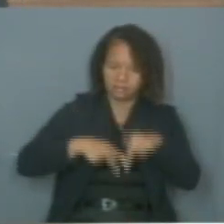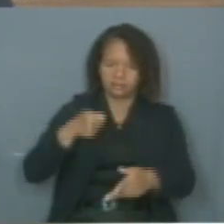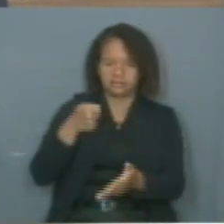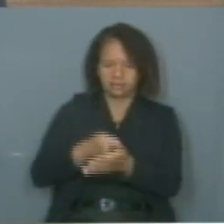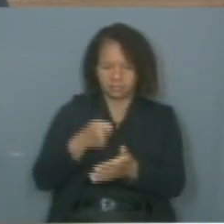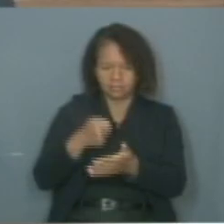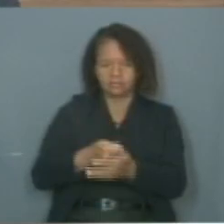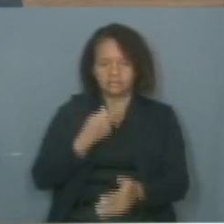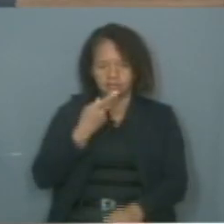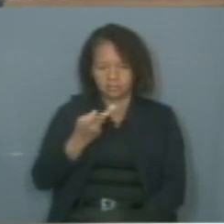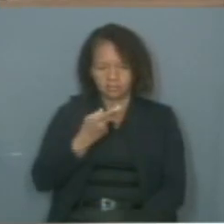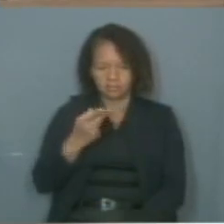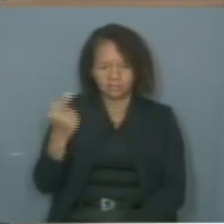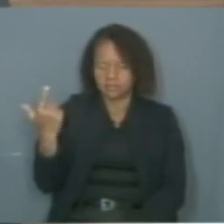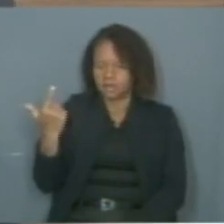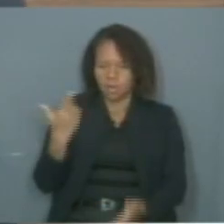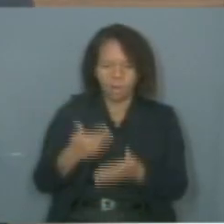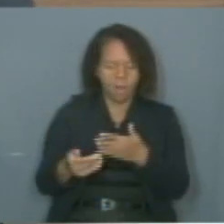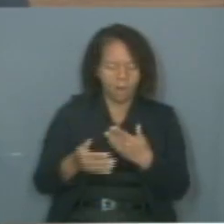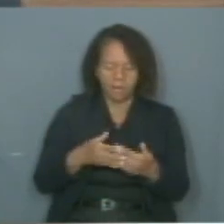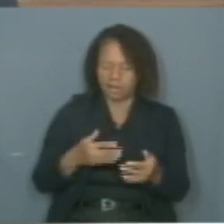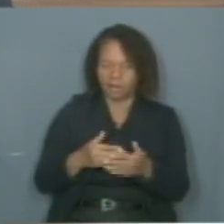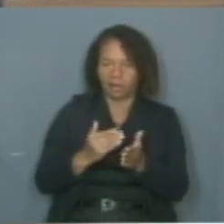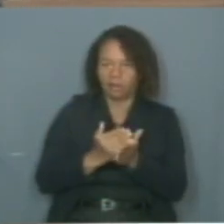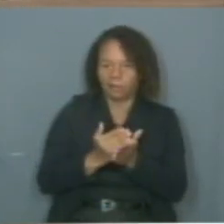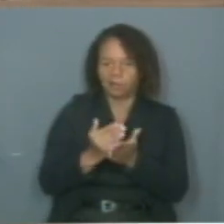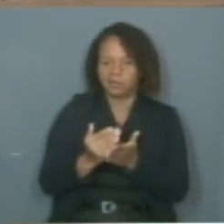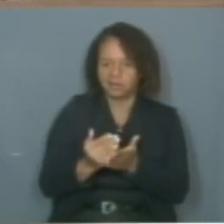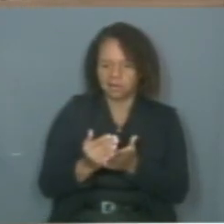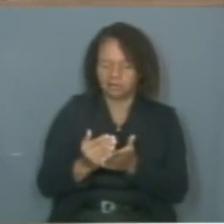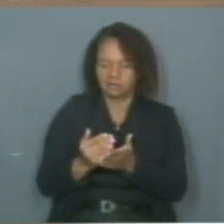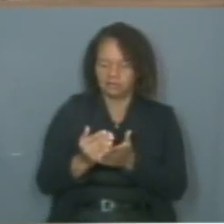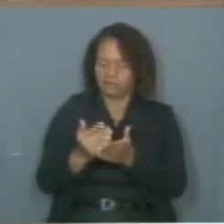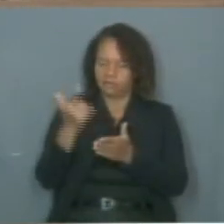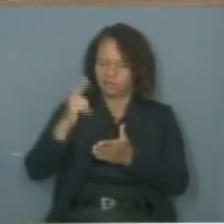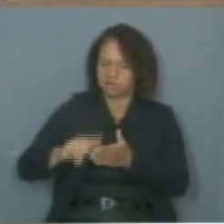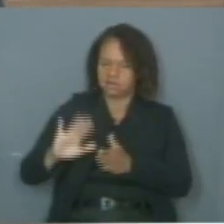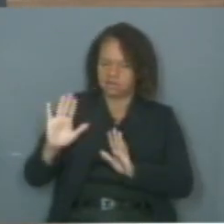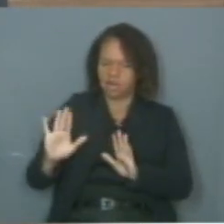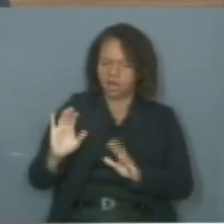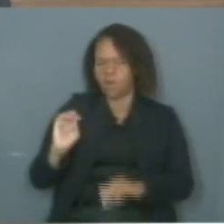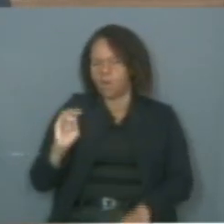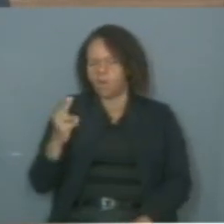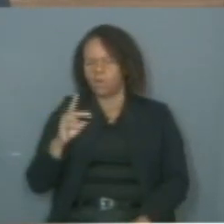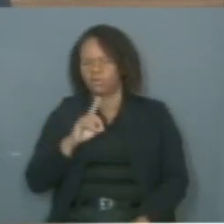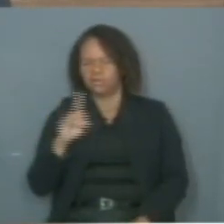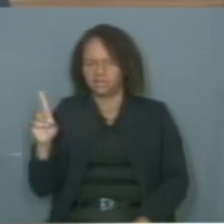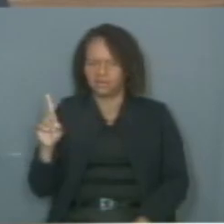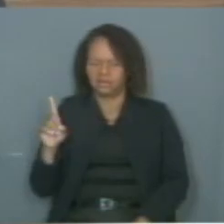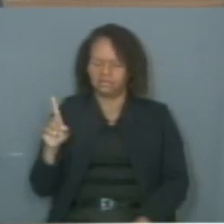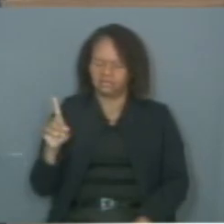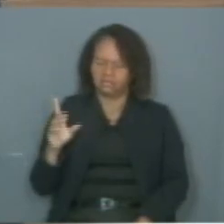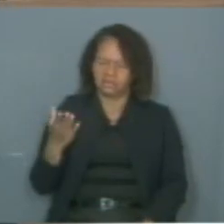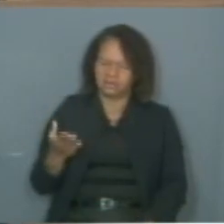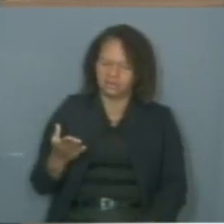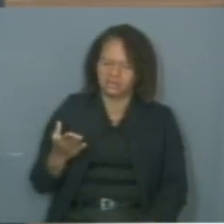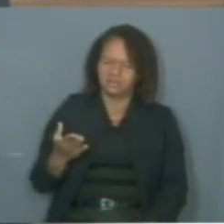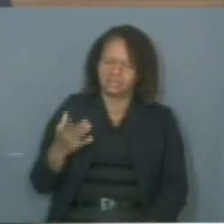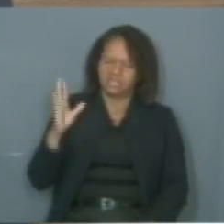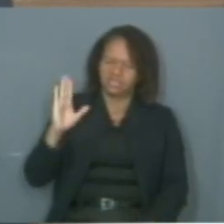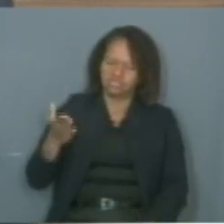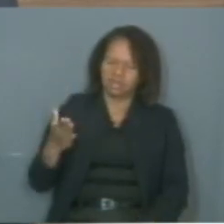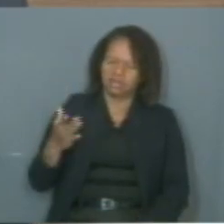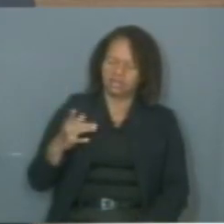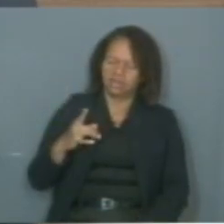dever de dizer que não é qualquer iniciativa que vai reforçar ou não a recriminalização de quem já